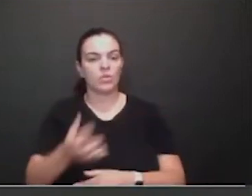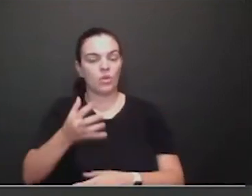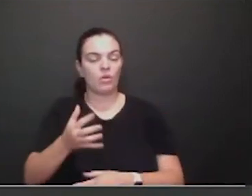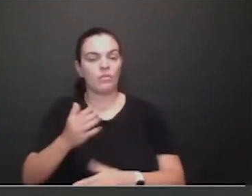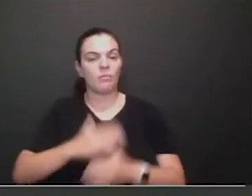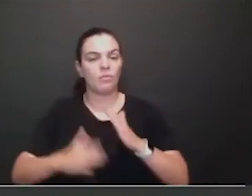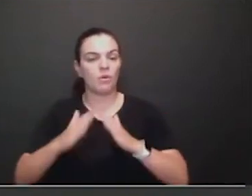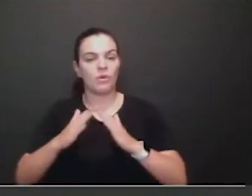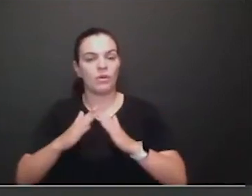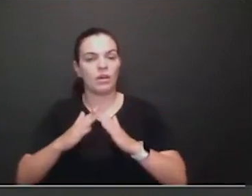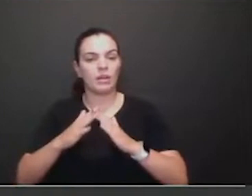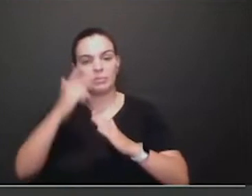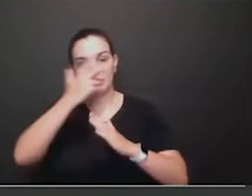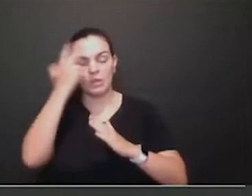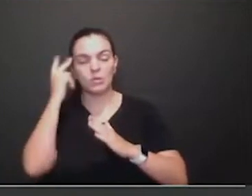de drogas.